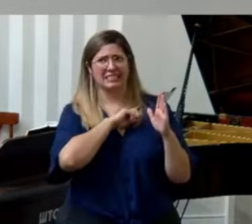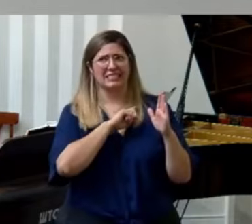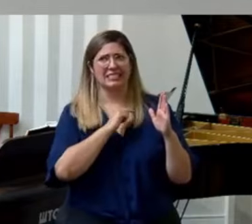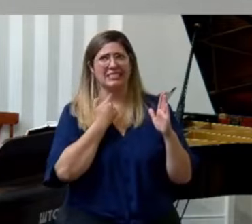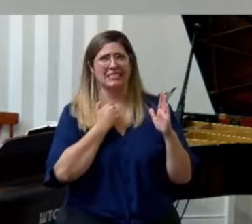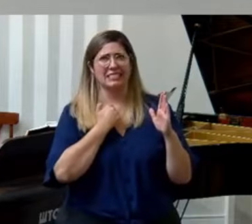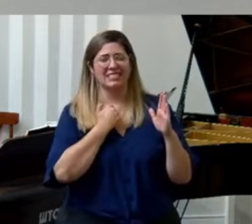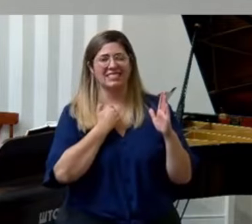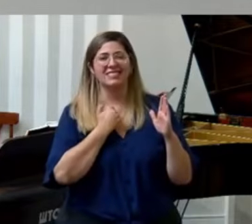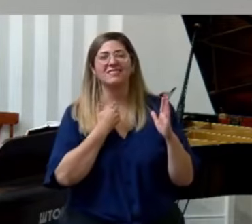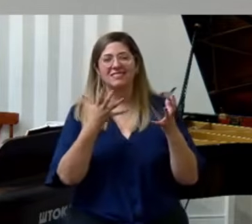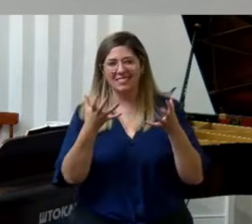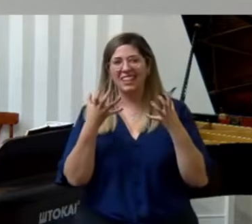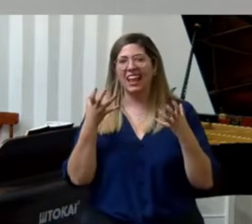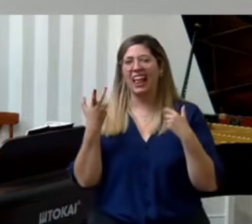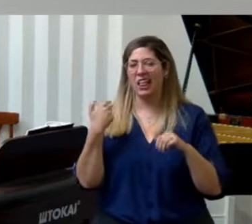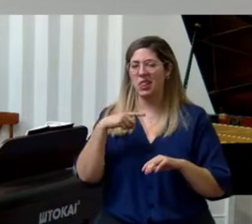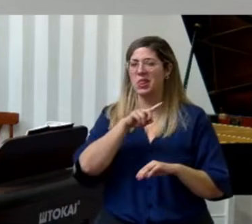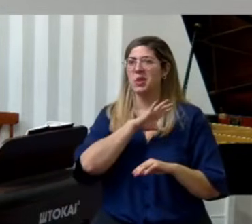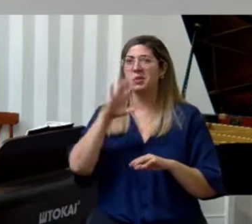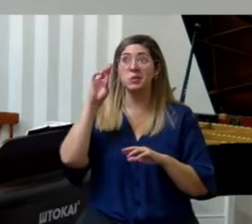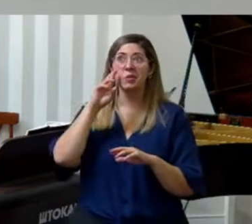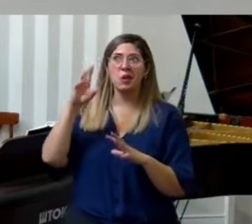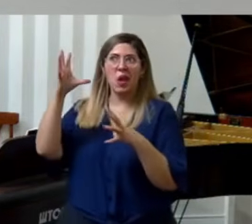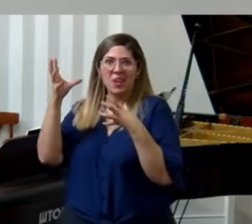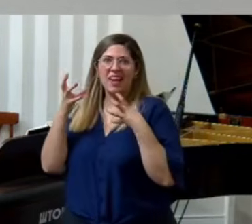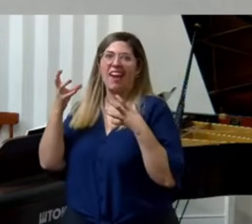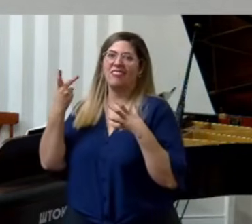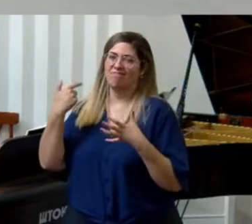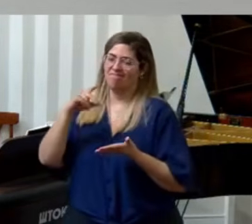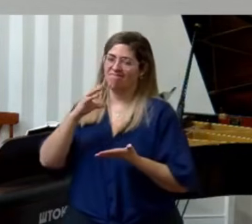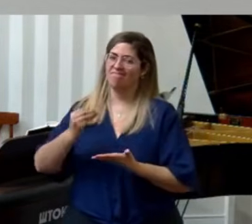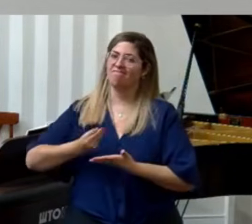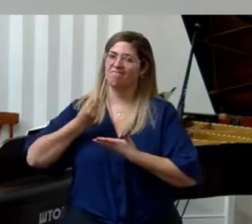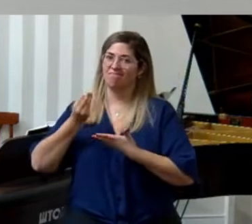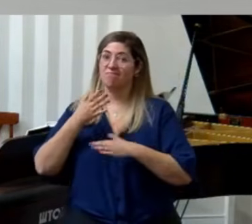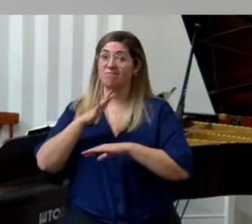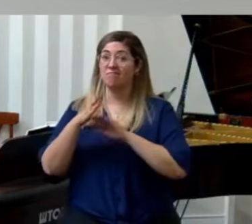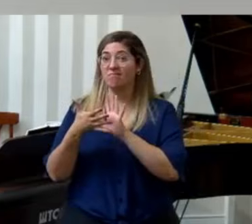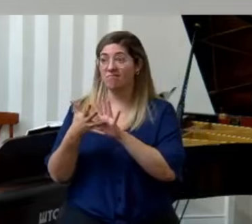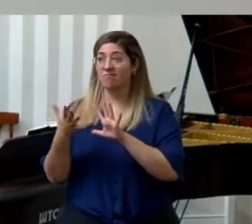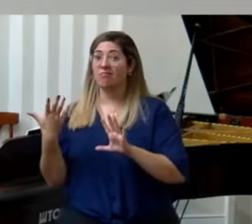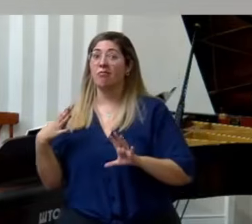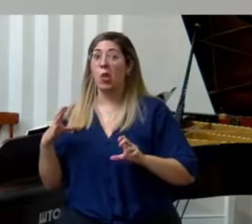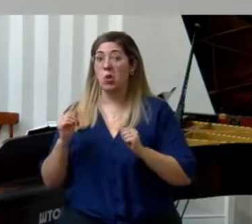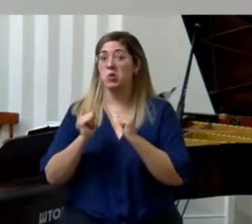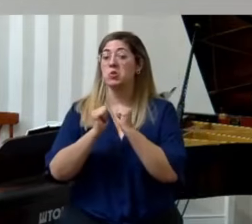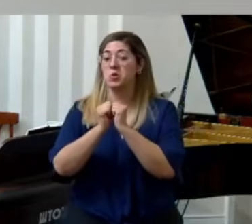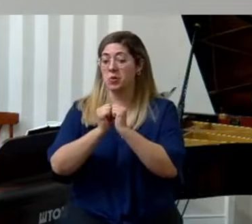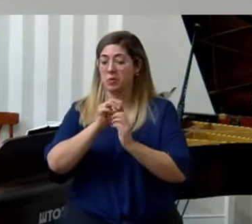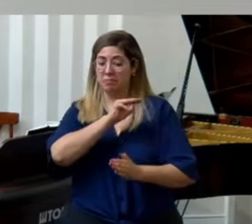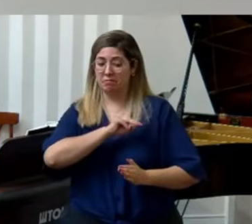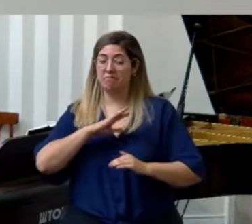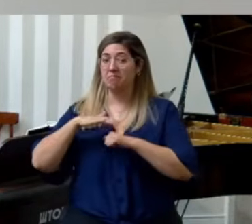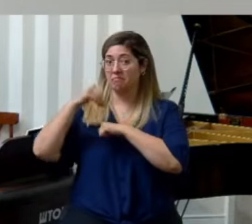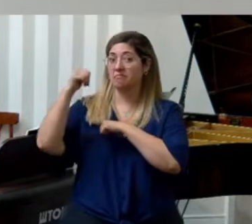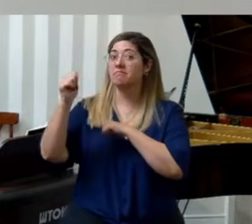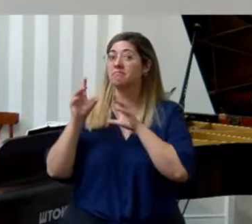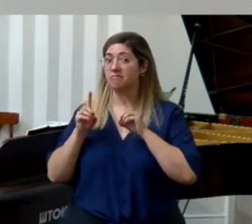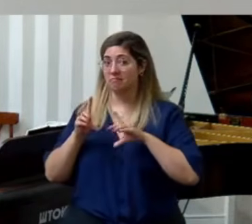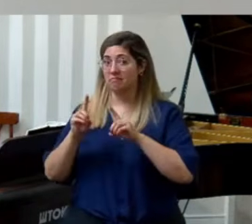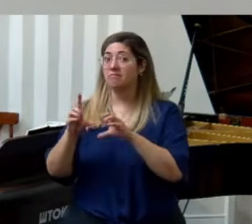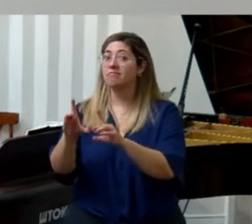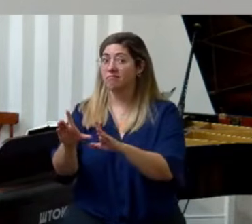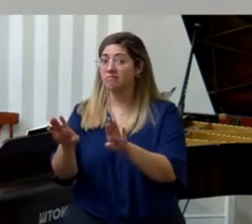papel aquilo que o Senhor almeja para a nossa vida e identifiquemos o quanto nós estamos envolvidos com esta grande missão que o Senhor nos deu de fazer